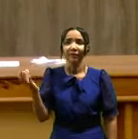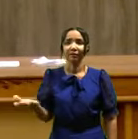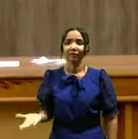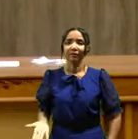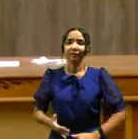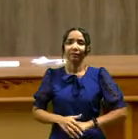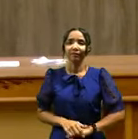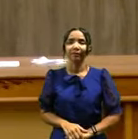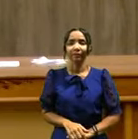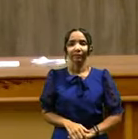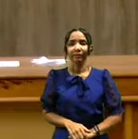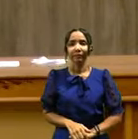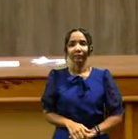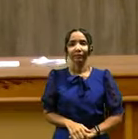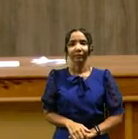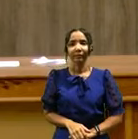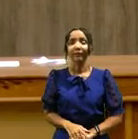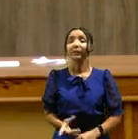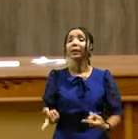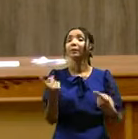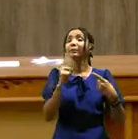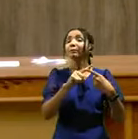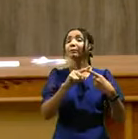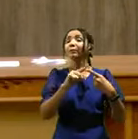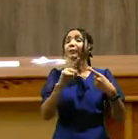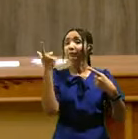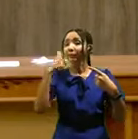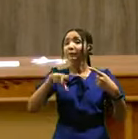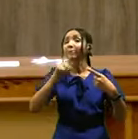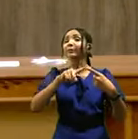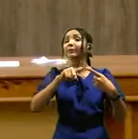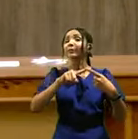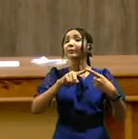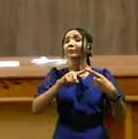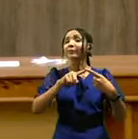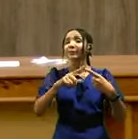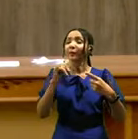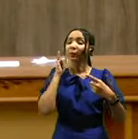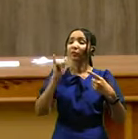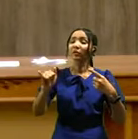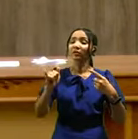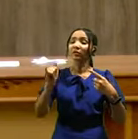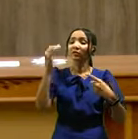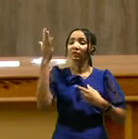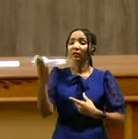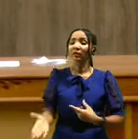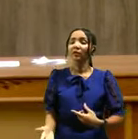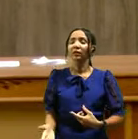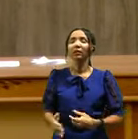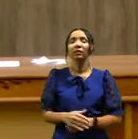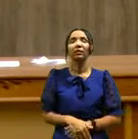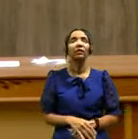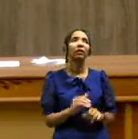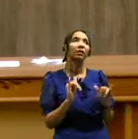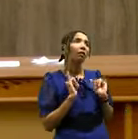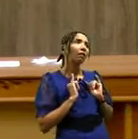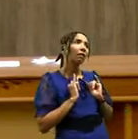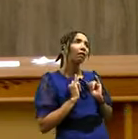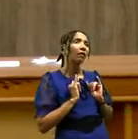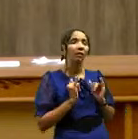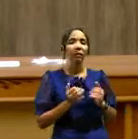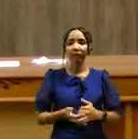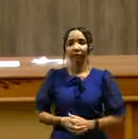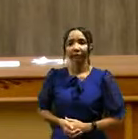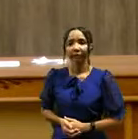Não não reage Diga lá qual é a primeira característica dele não reage quem tem Cristo aí na vida quem tem